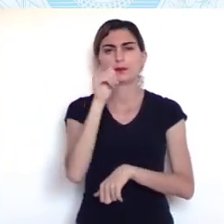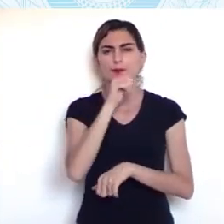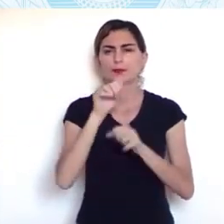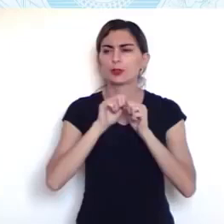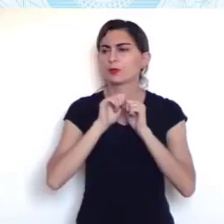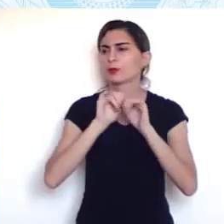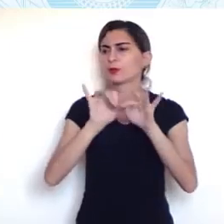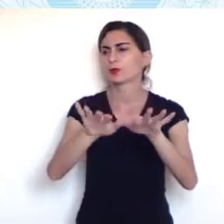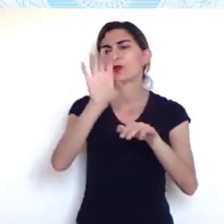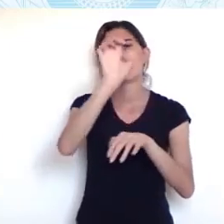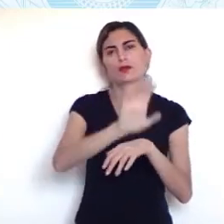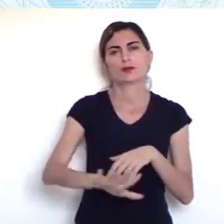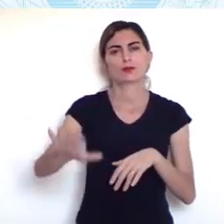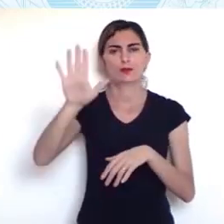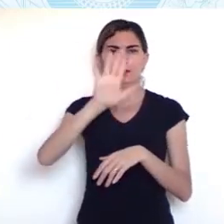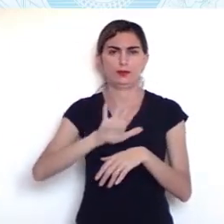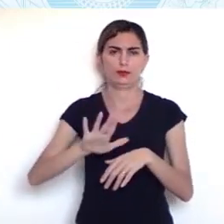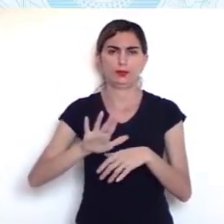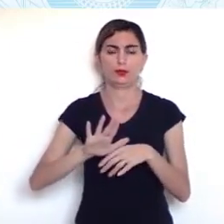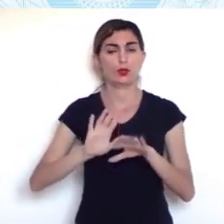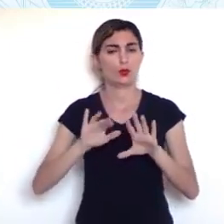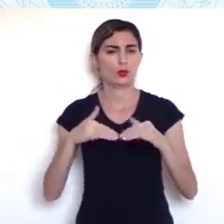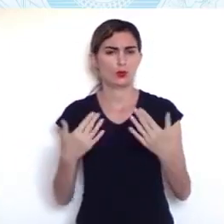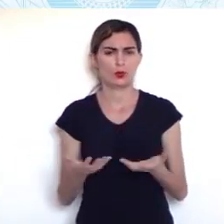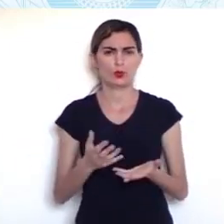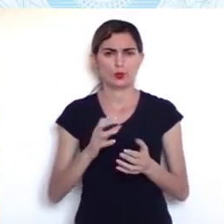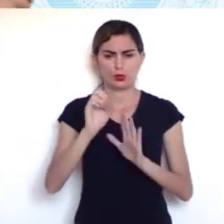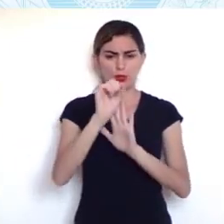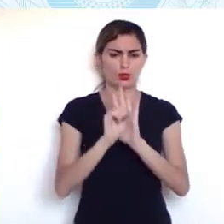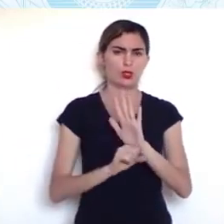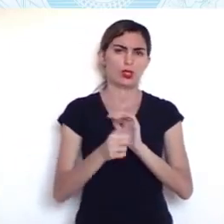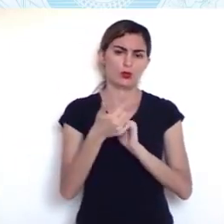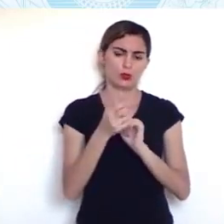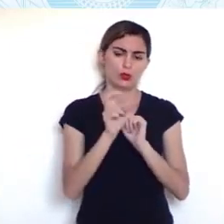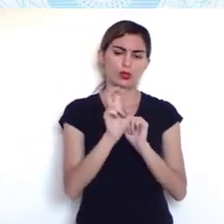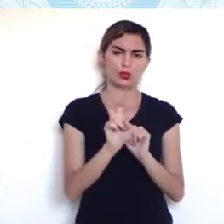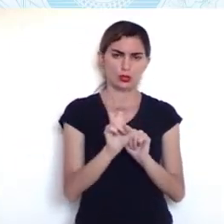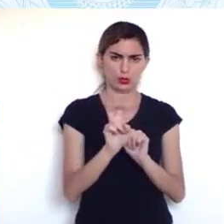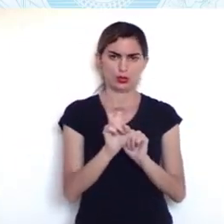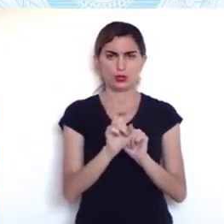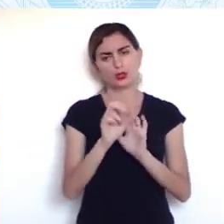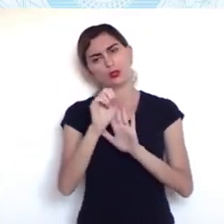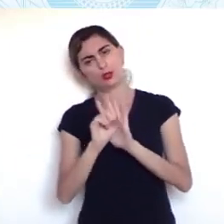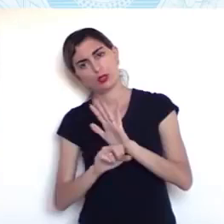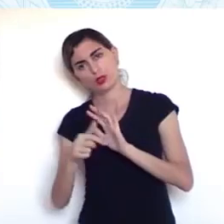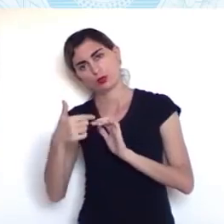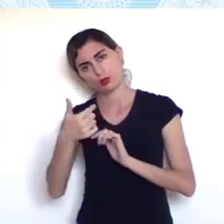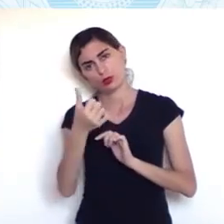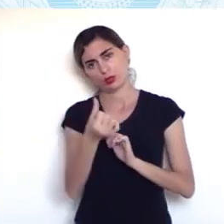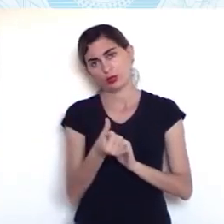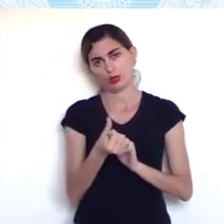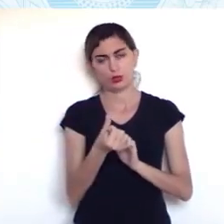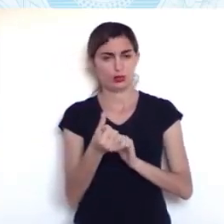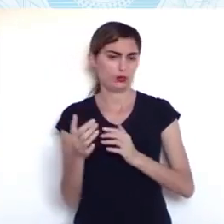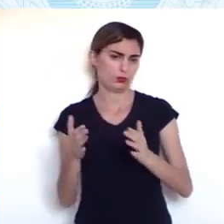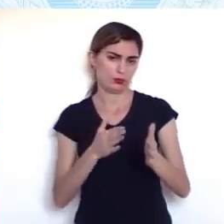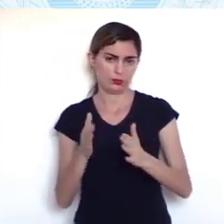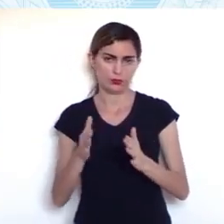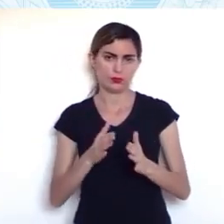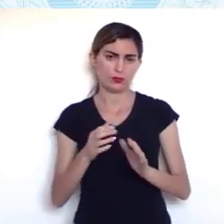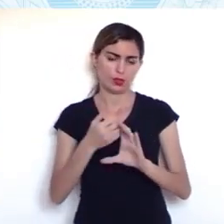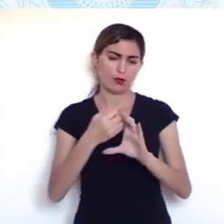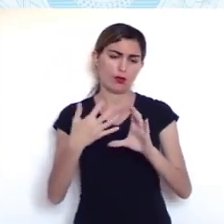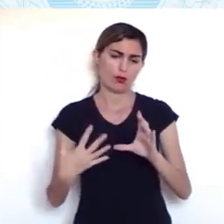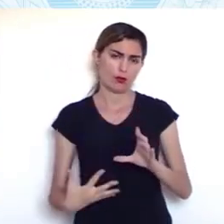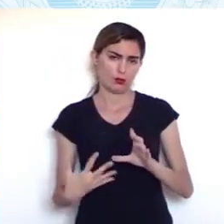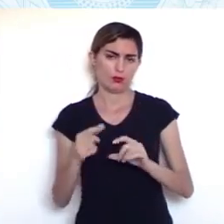E difundido por toda a Europa. Ou seja, no século XV e século XVI. Ou seja,